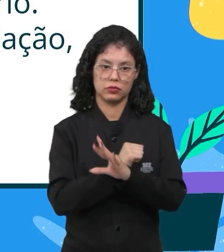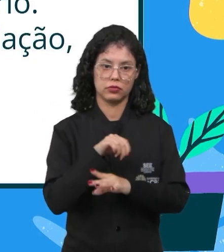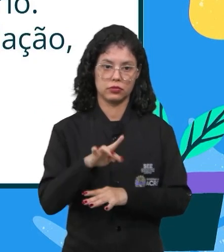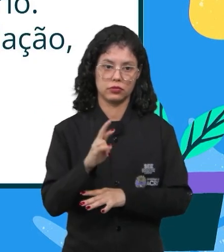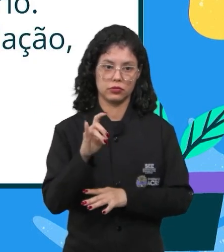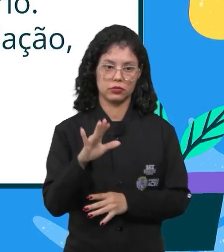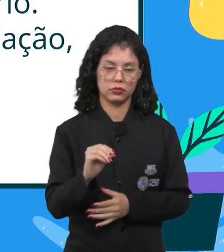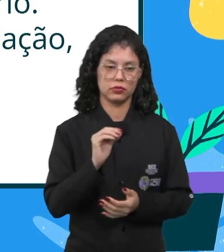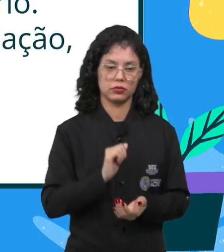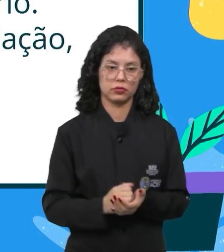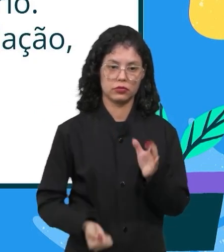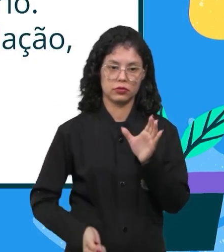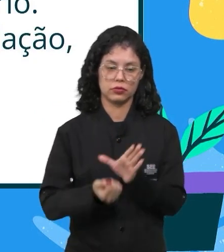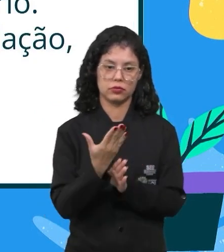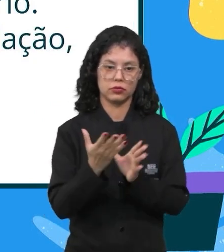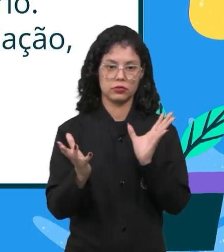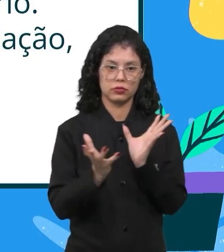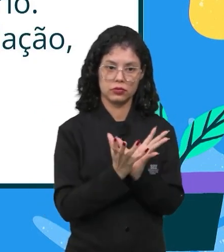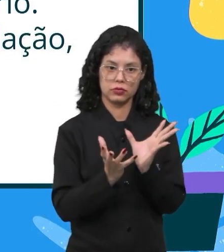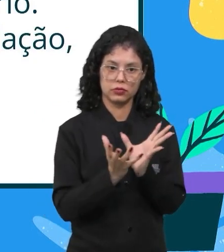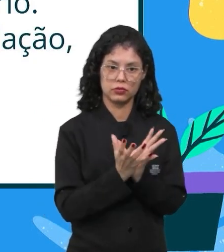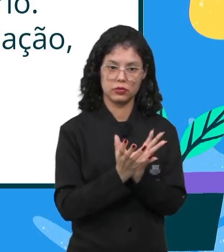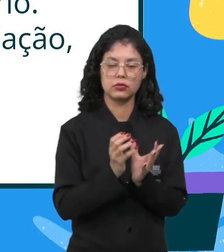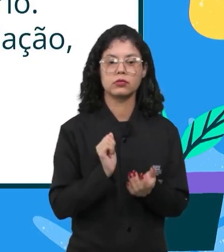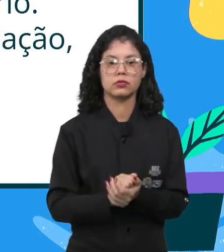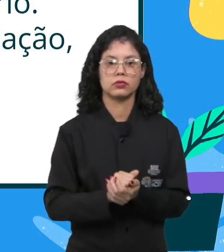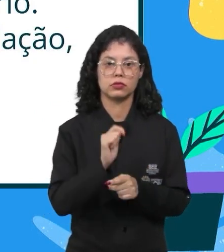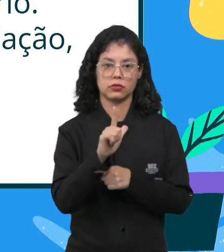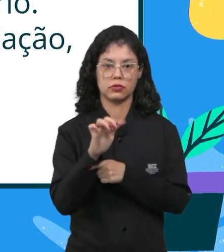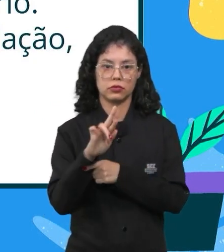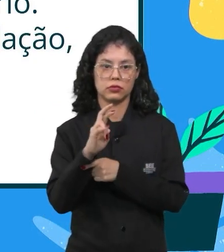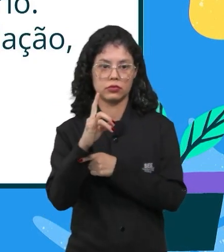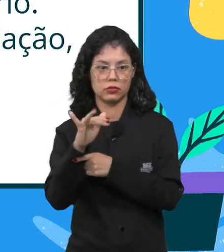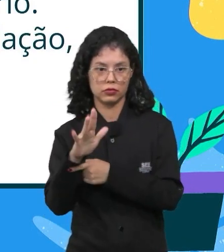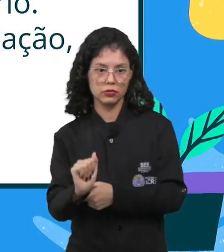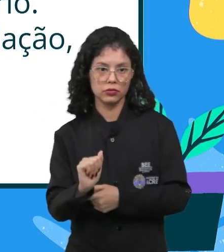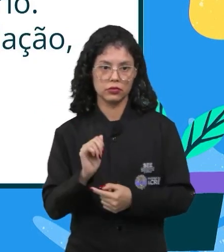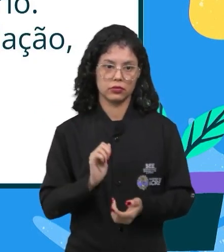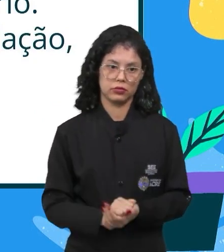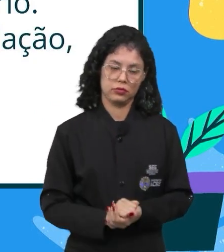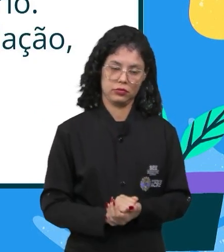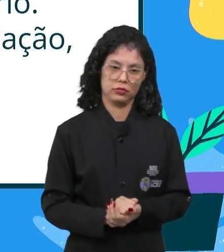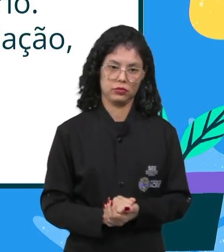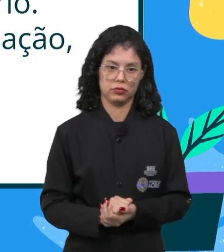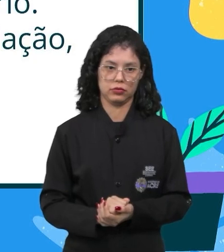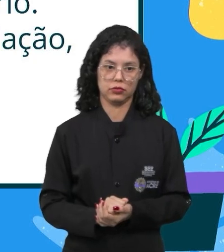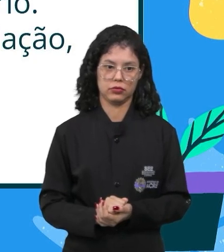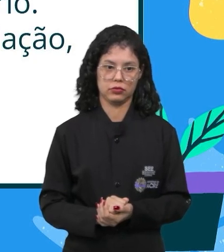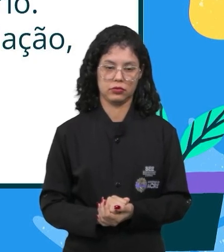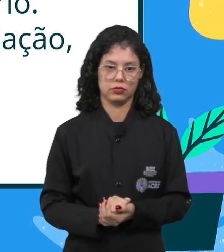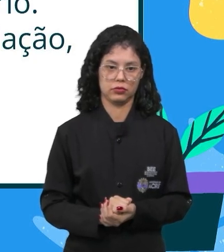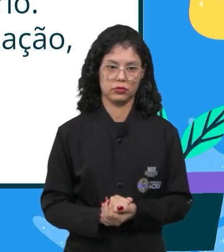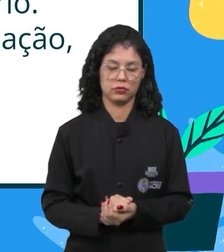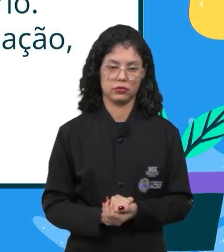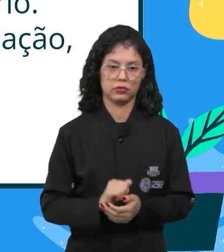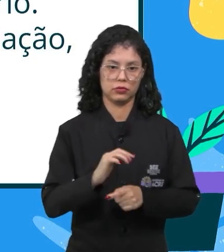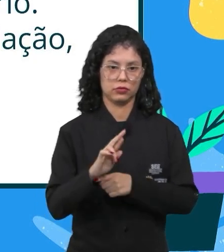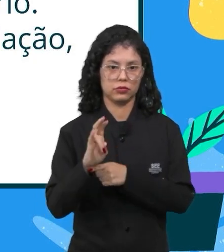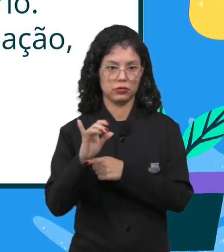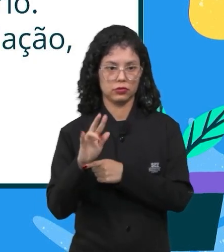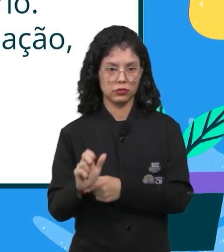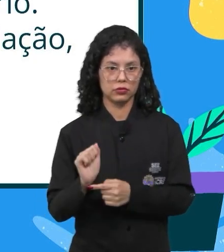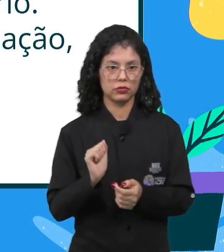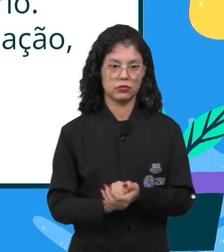e o ácido nítrico, a criação ali de equipamentos, né, equipamentos de laboratório, né, como o almofariz,